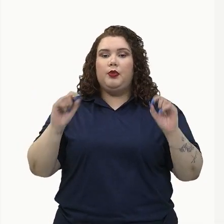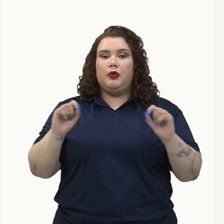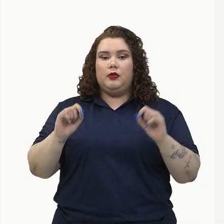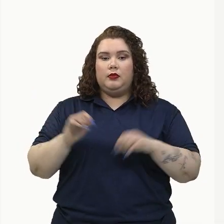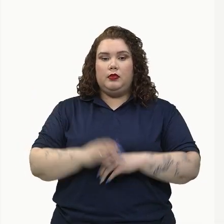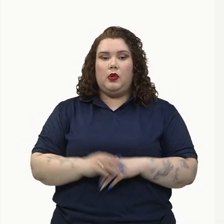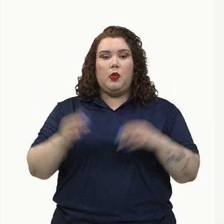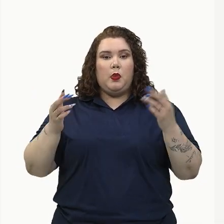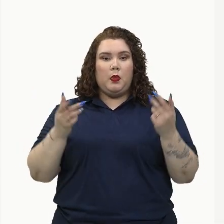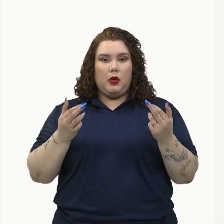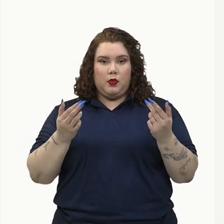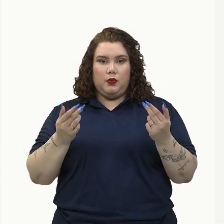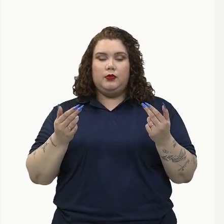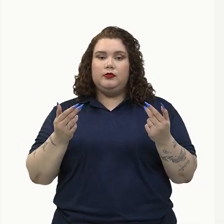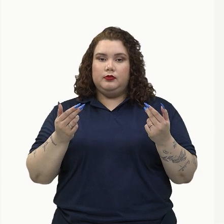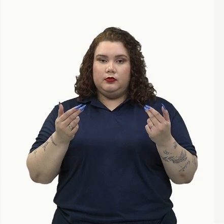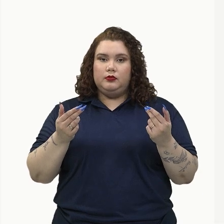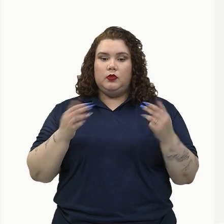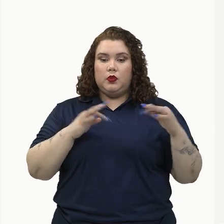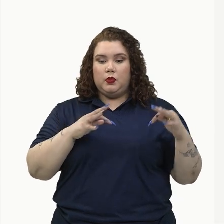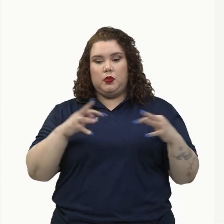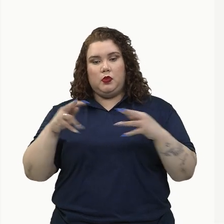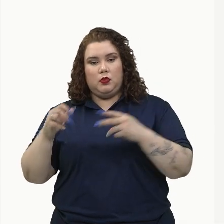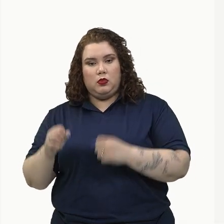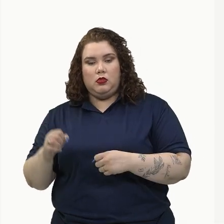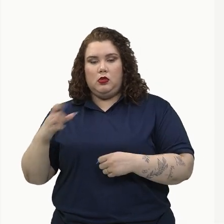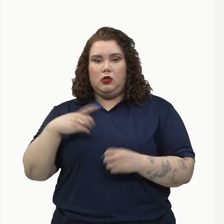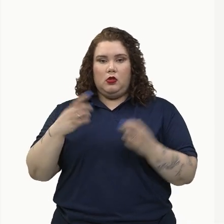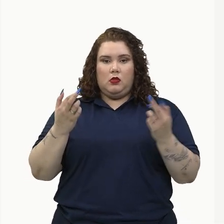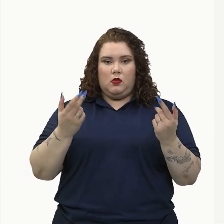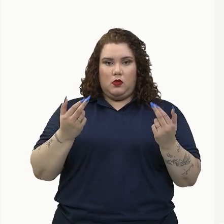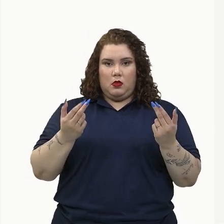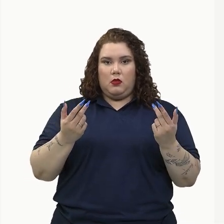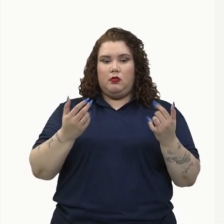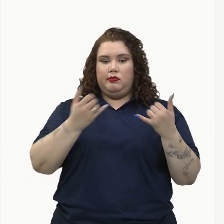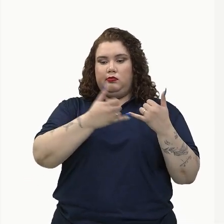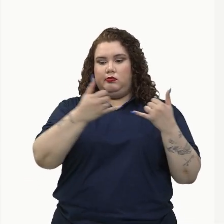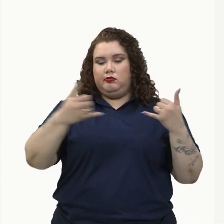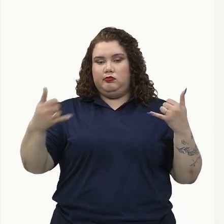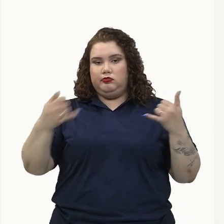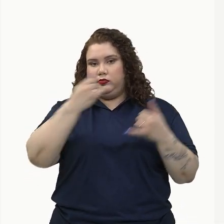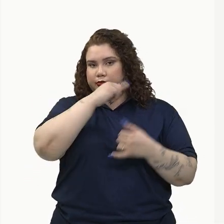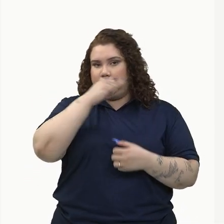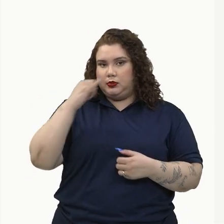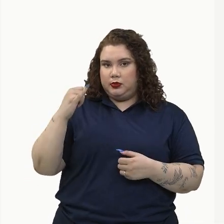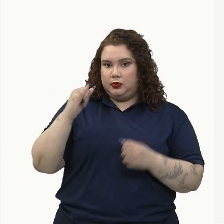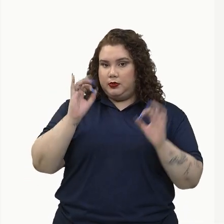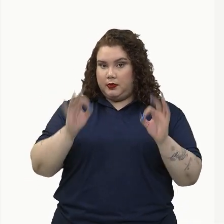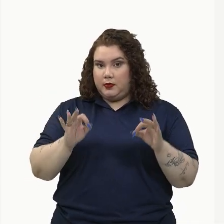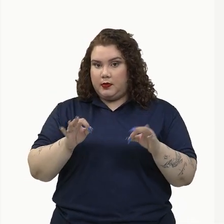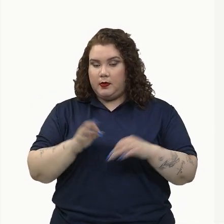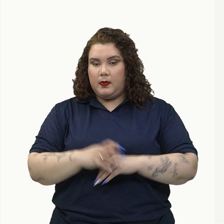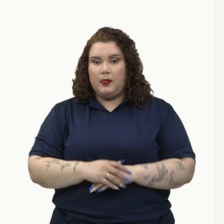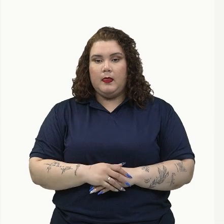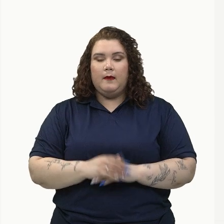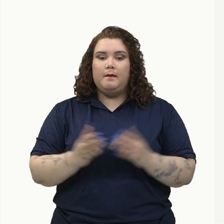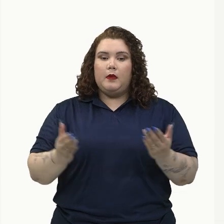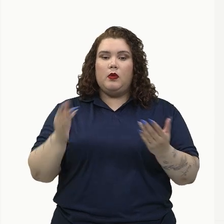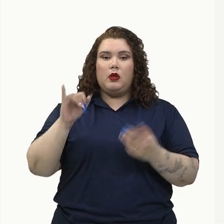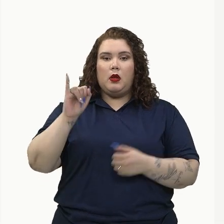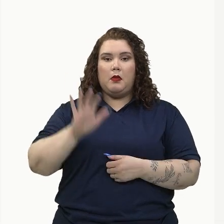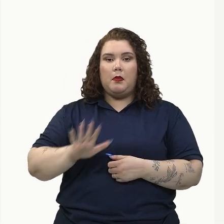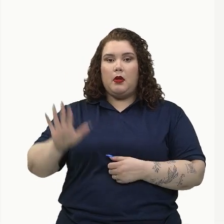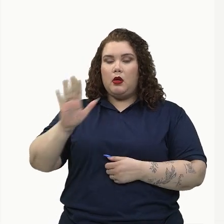a mesma. Por todos eles passa a mesma intensidade de corrente elétrica. Tá certo, pessoal? E aqui no desenho mostra,